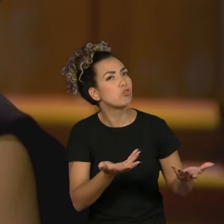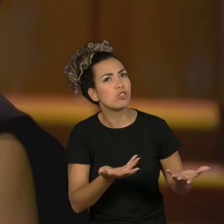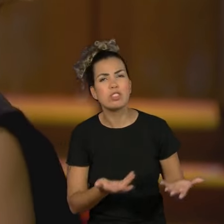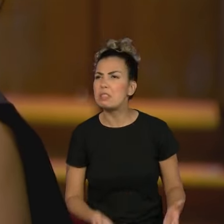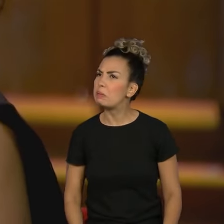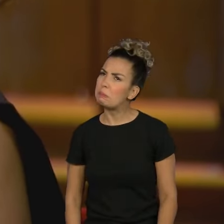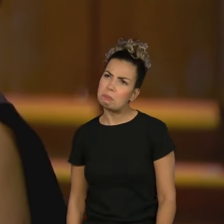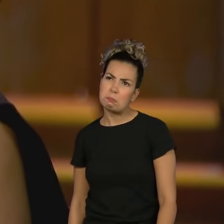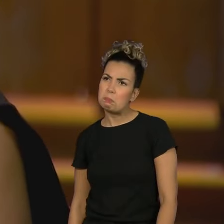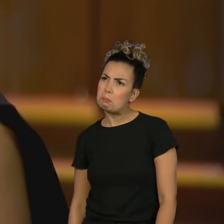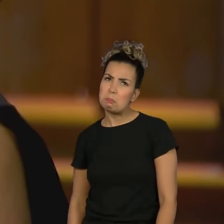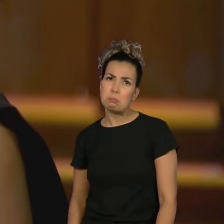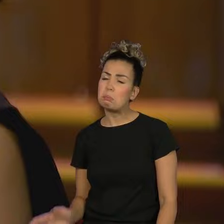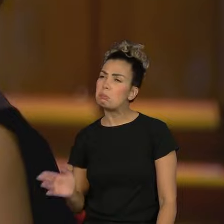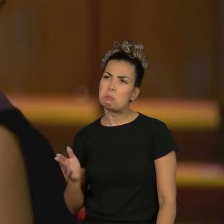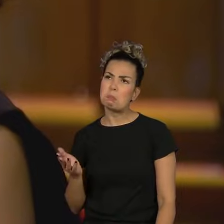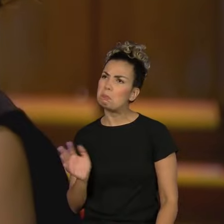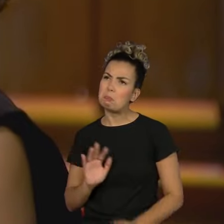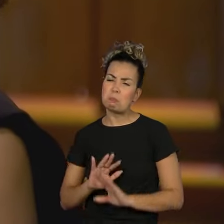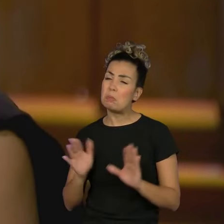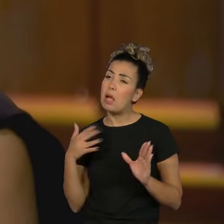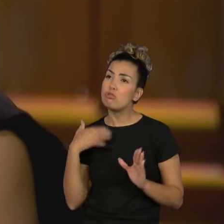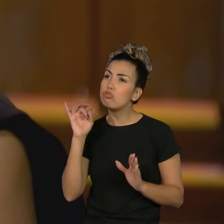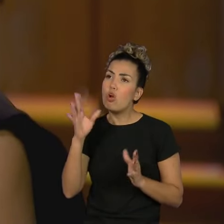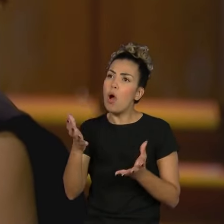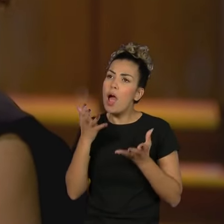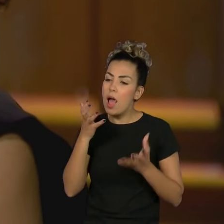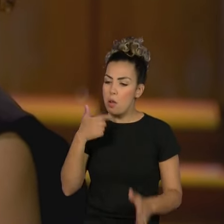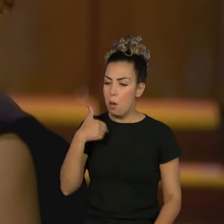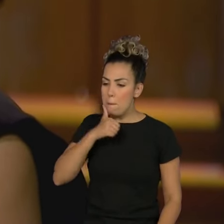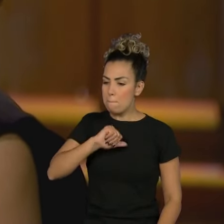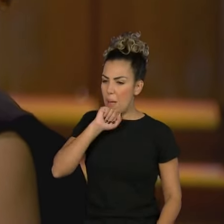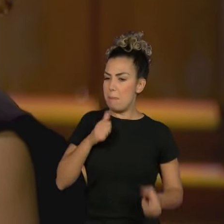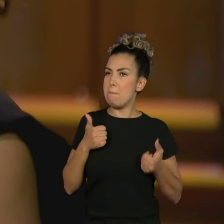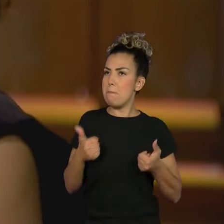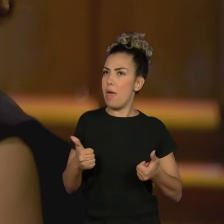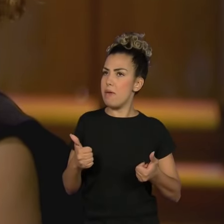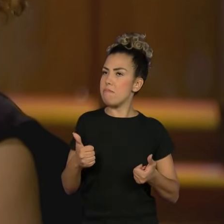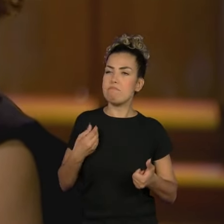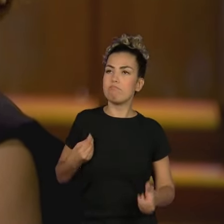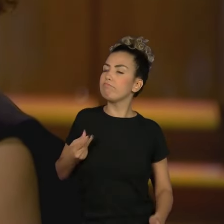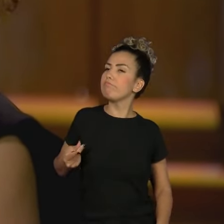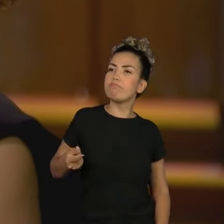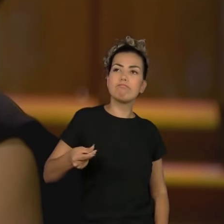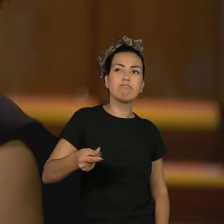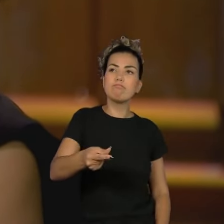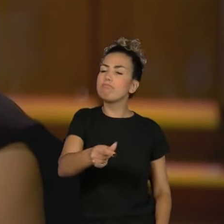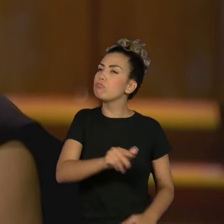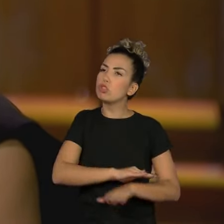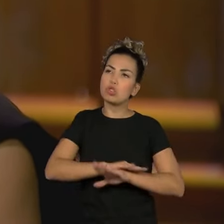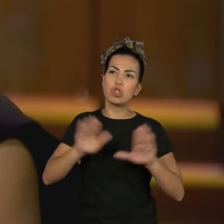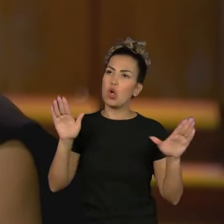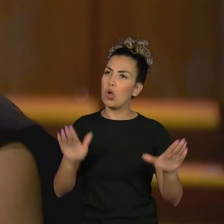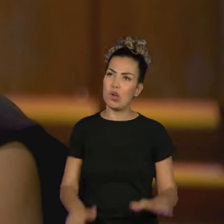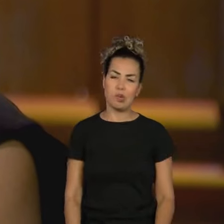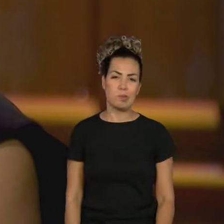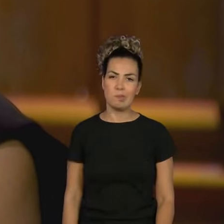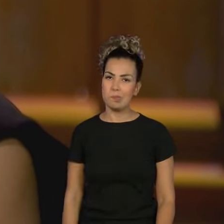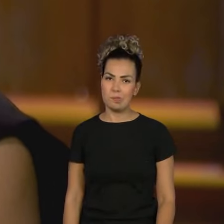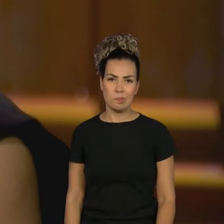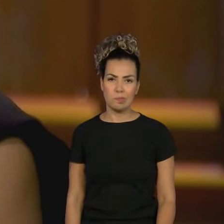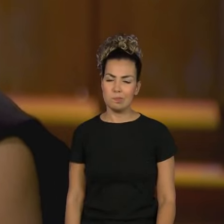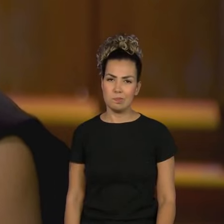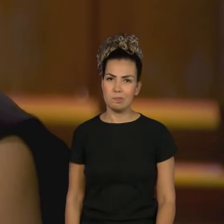onde eu quero chegar eu só quero ser uma boa mãe pras minhas filhas até o final da minha vida é só nesse lugar que eu quero